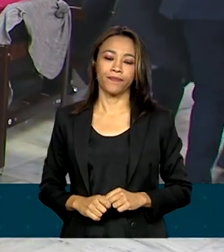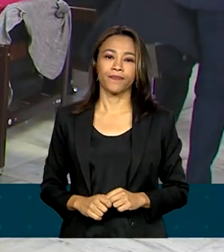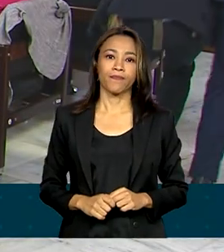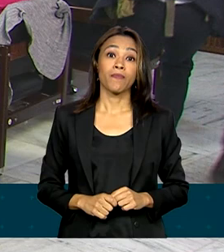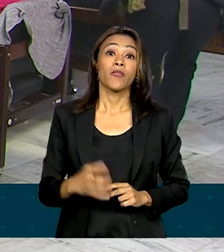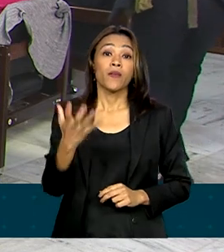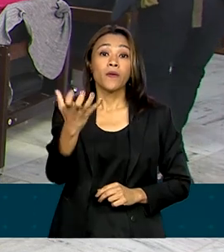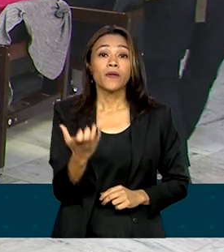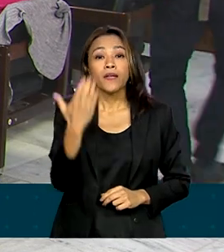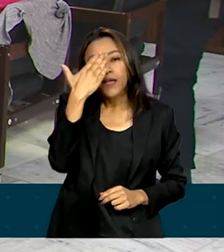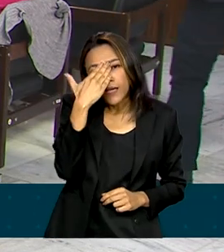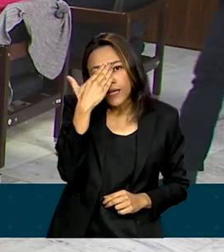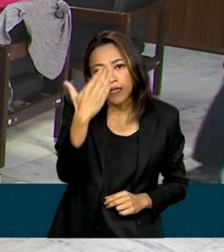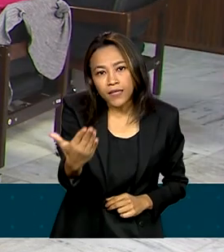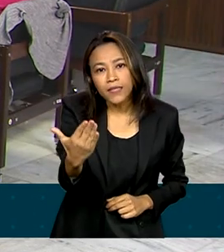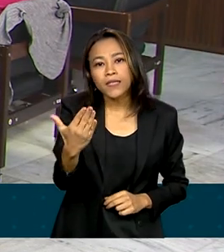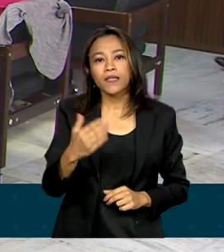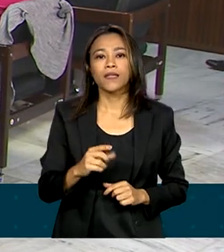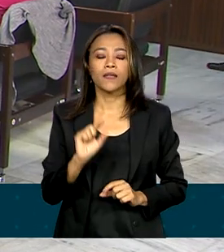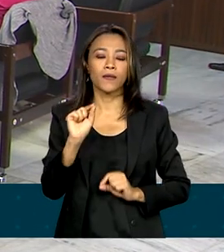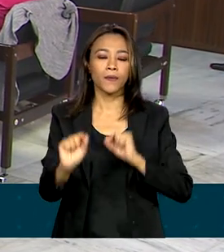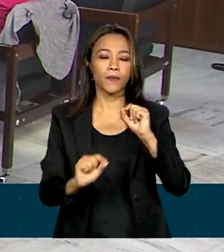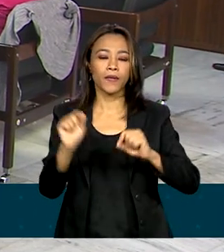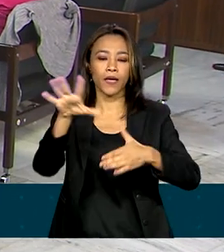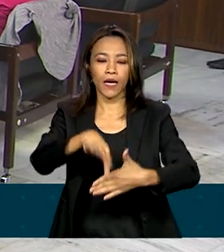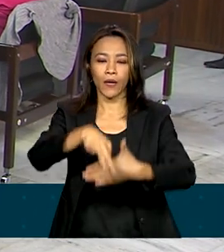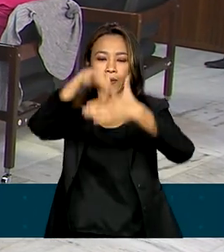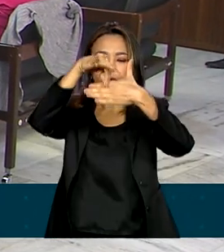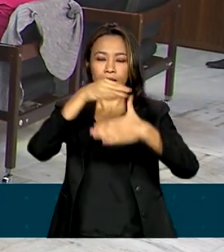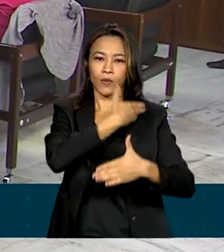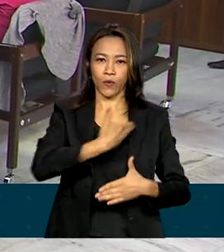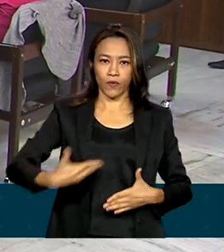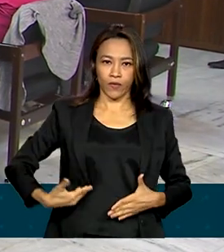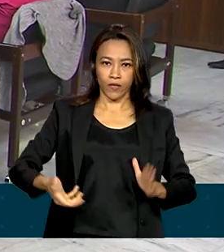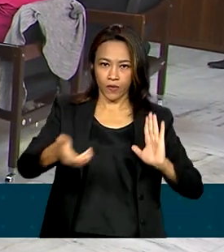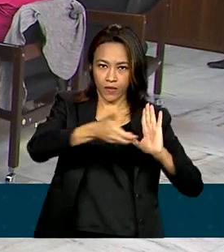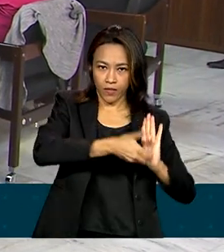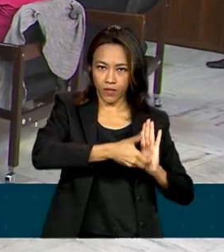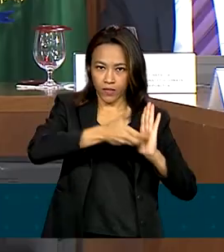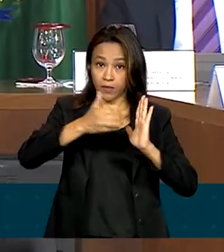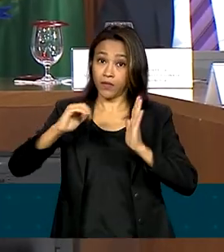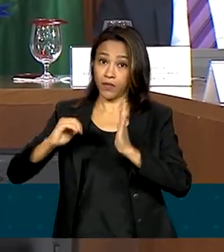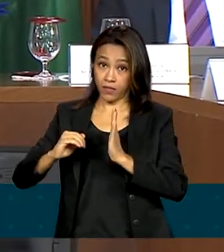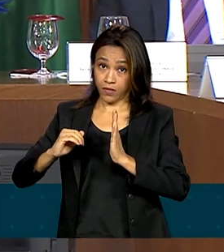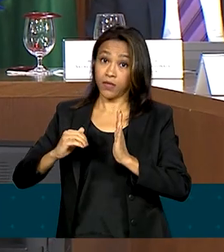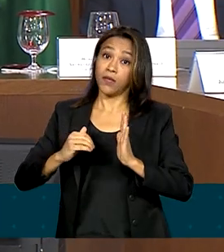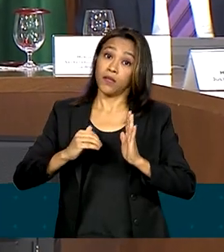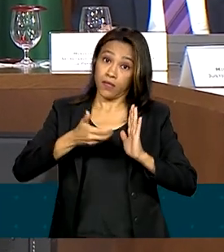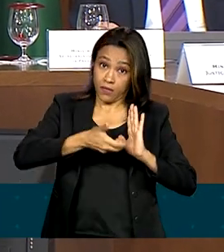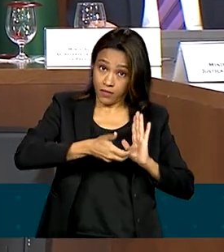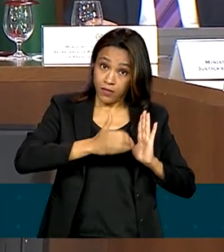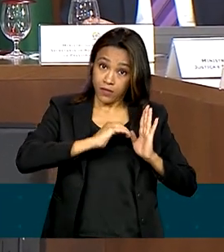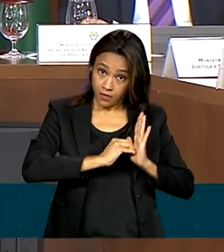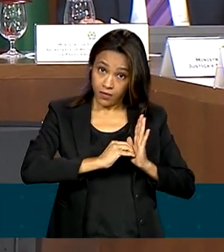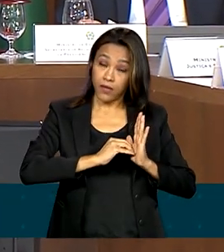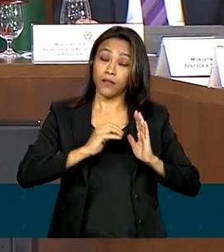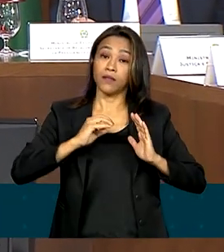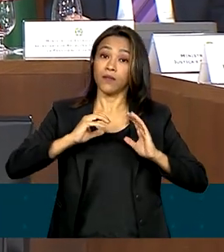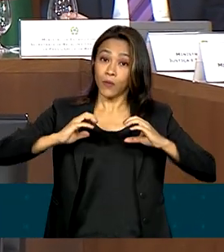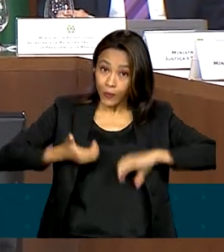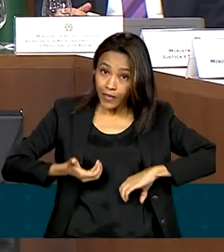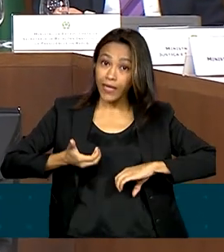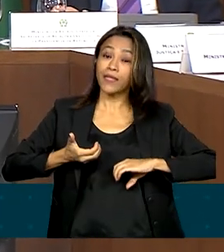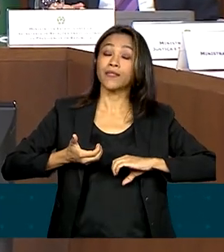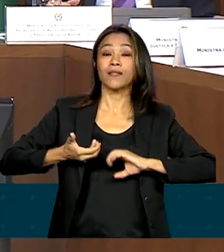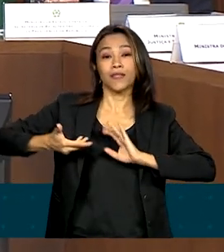quero agradecer ao líder do governo no Senado, ao líder do governo no Congresso e ao líder do governo, sabe,